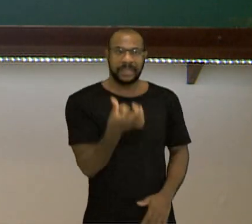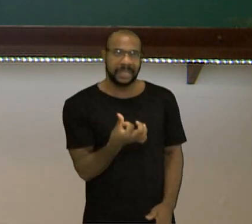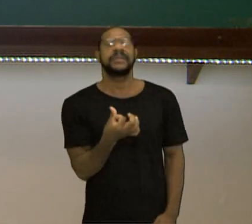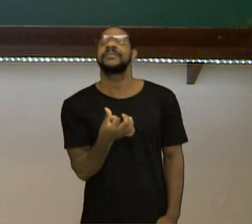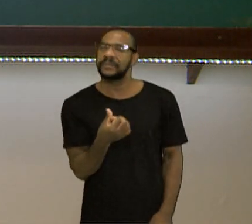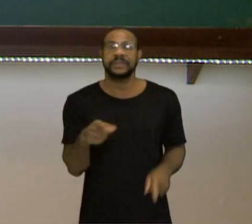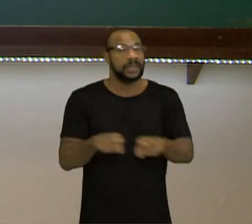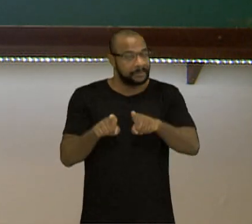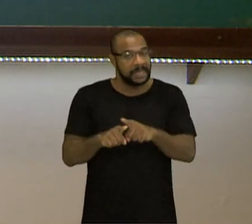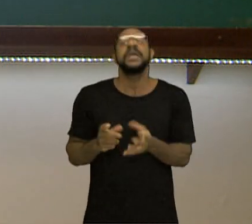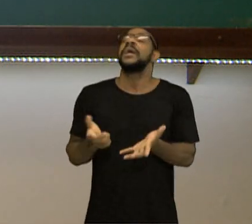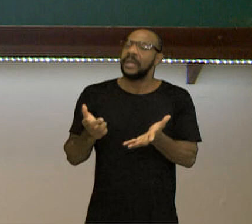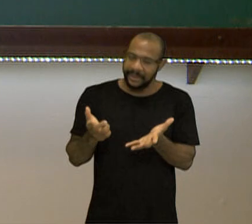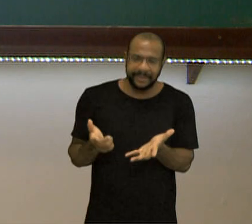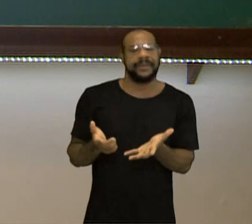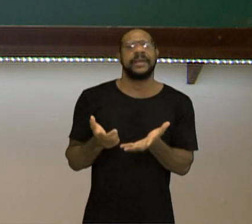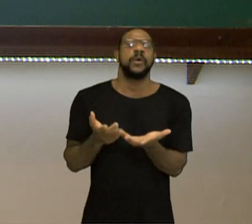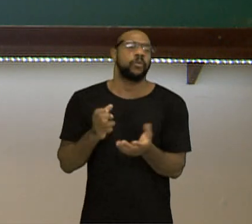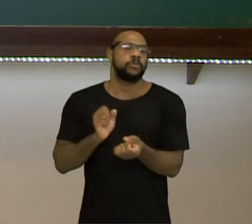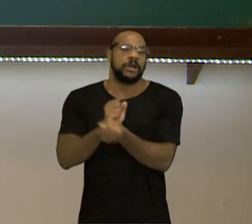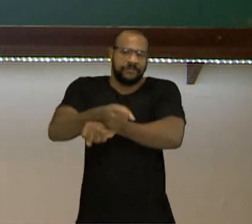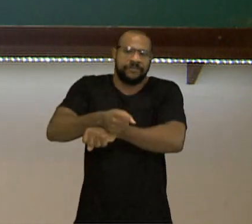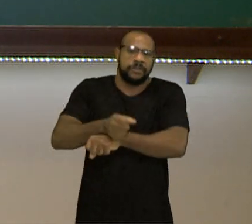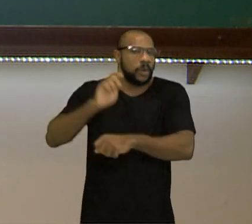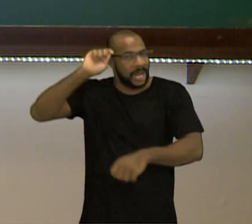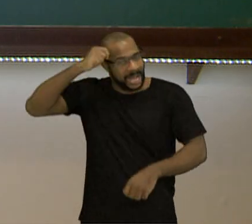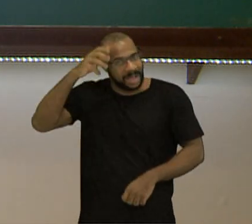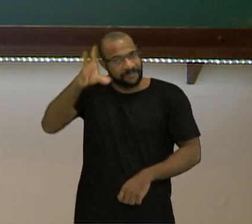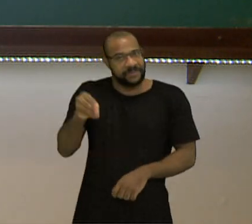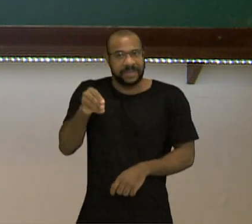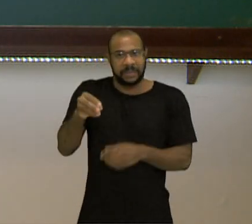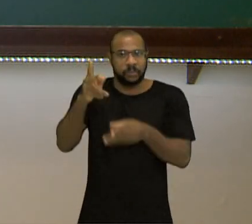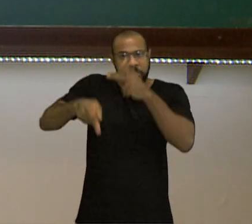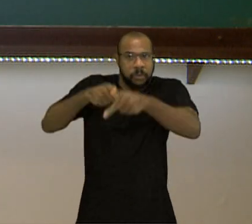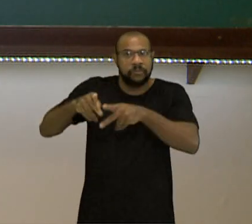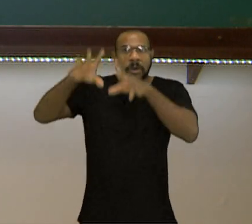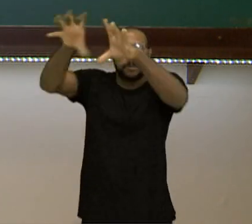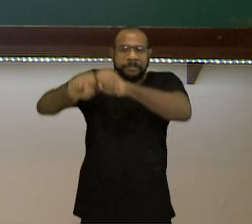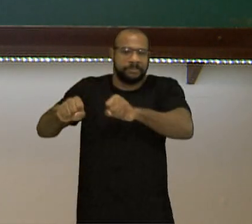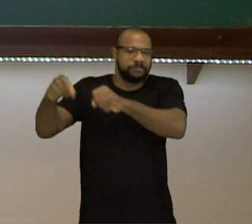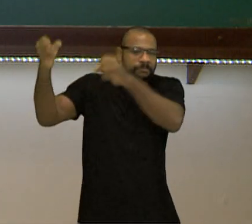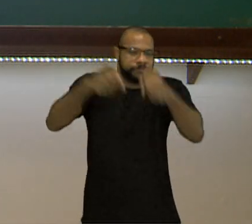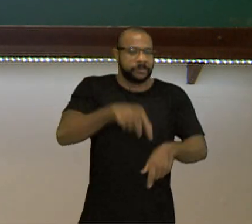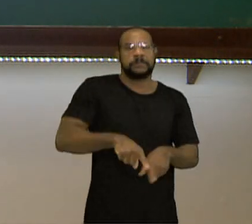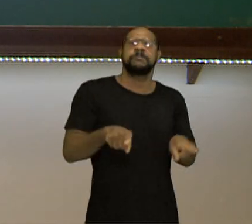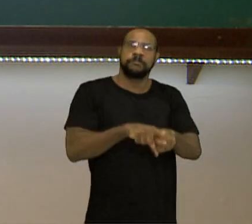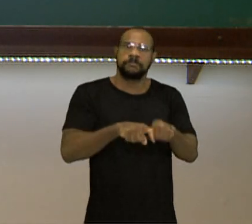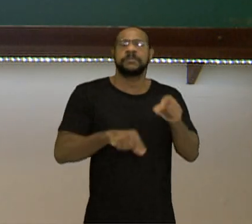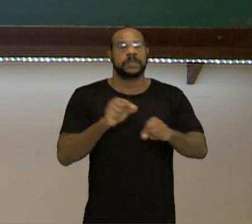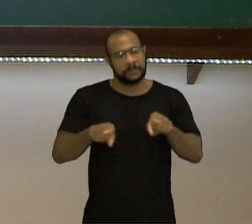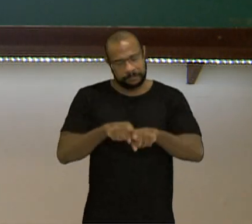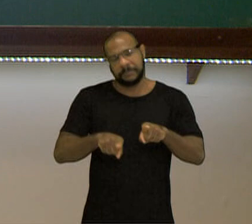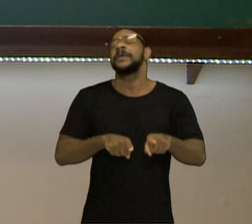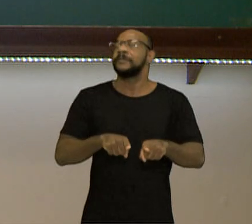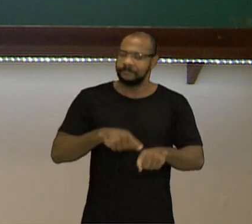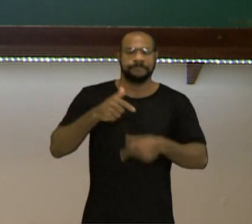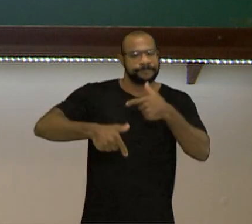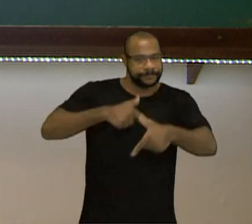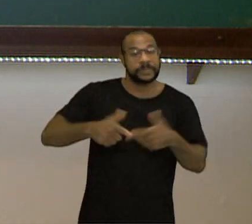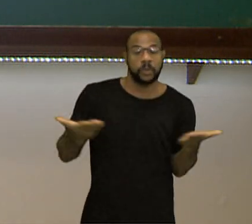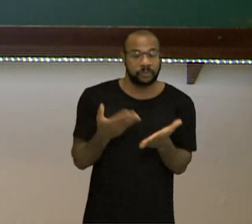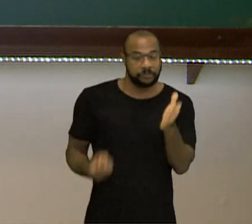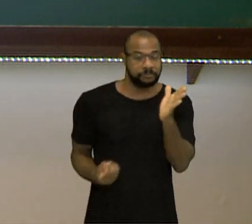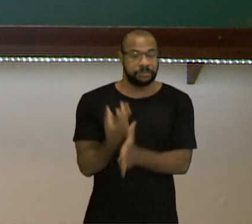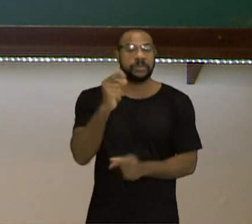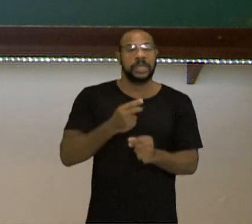foram trazidos para o Brasil. Então, essas são as três matrizes de identidade que formam a nossa cultura hoje,